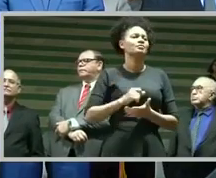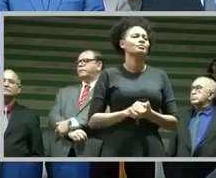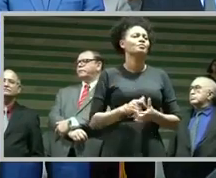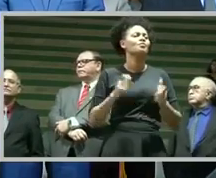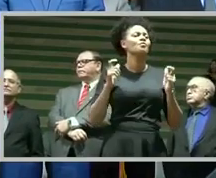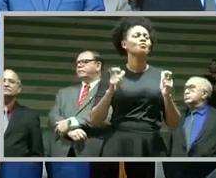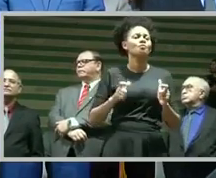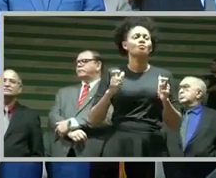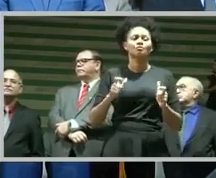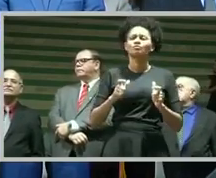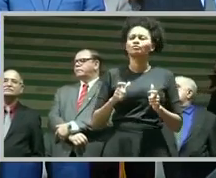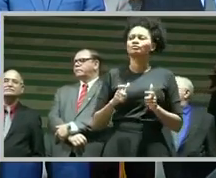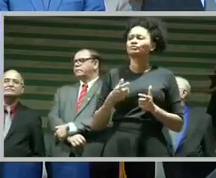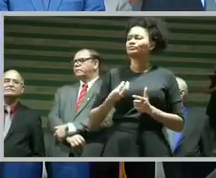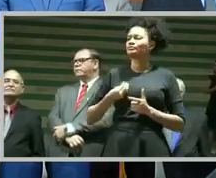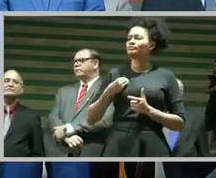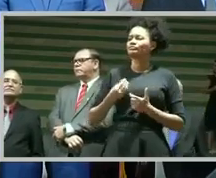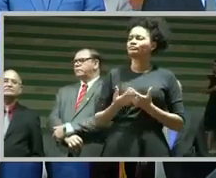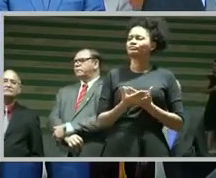está você?